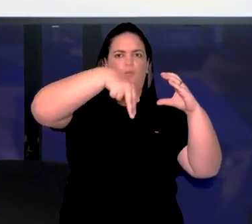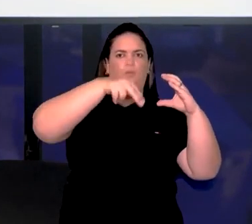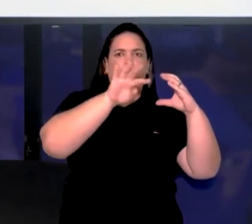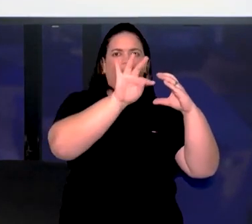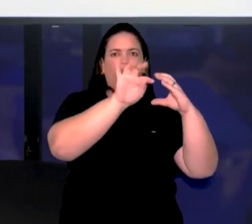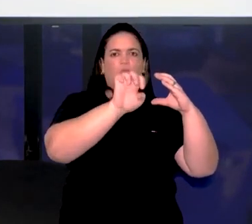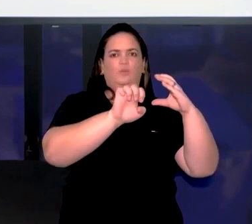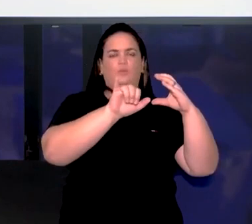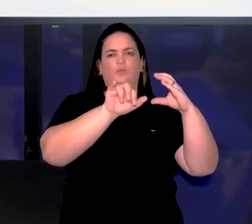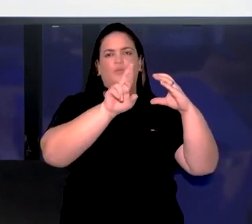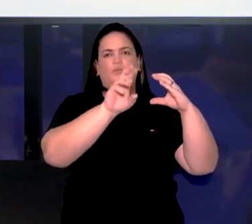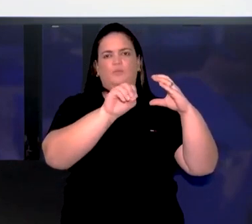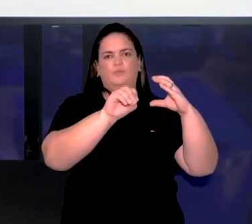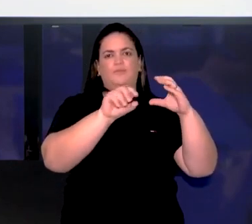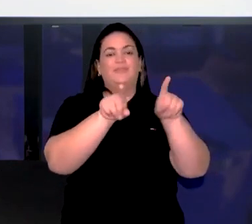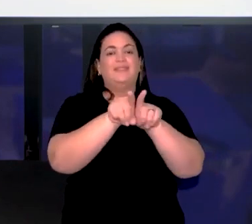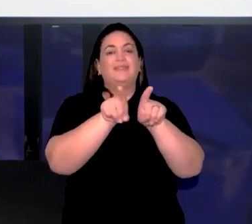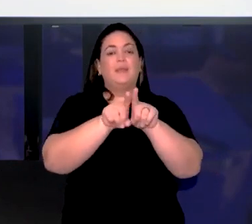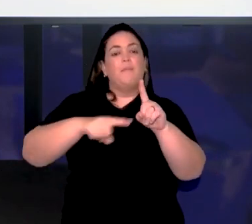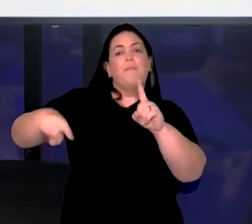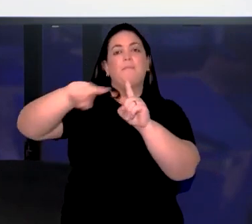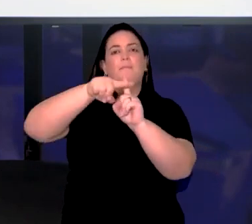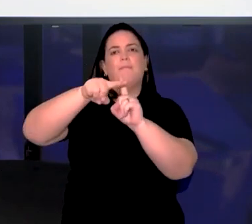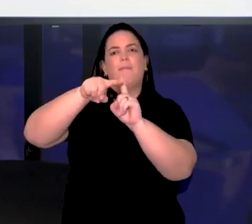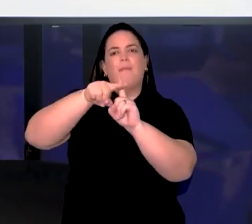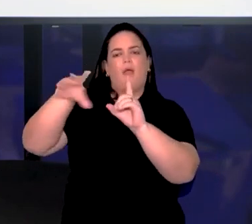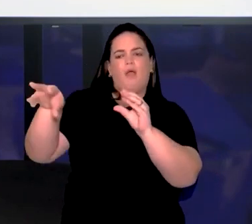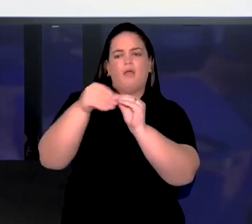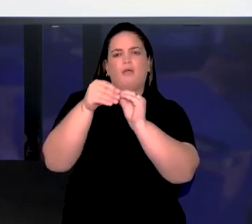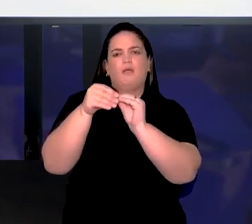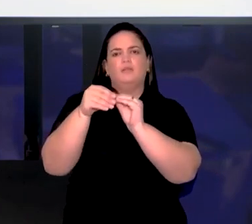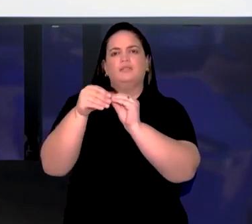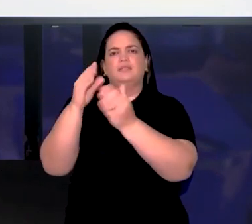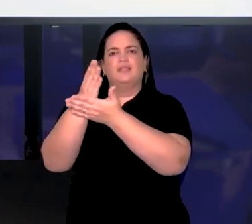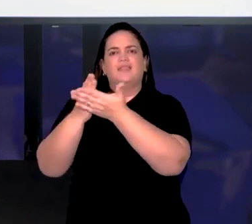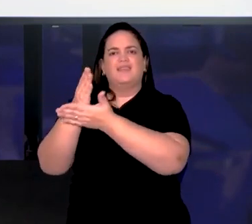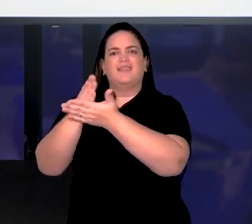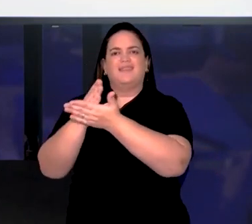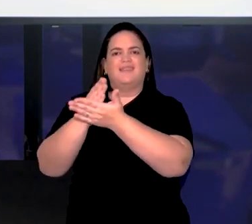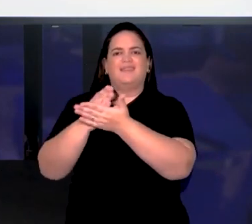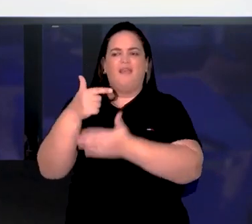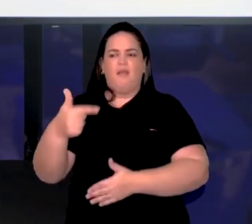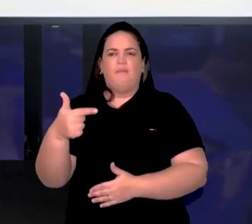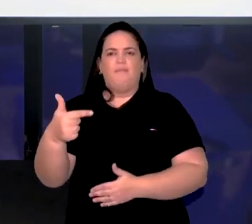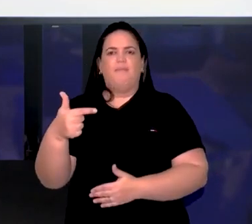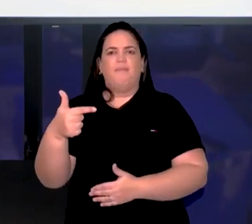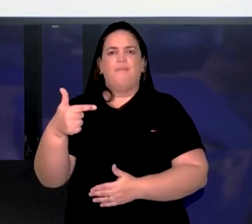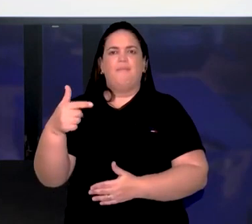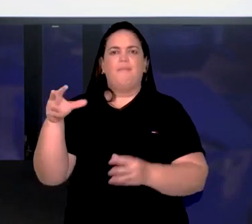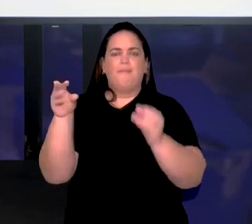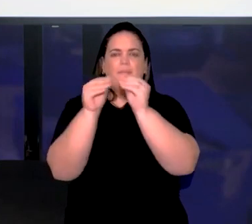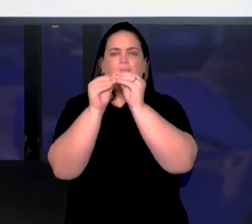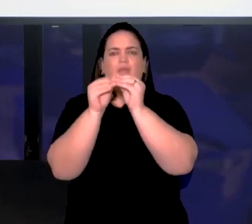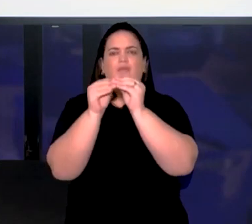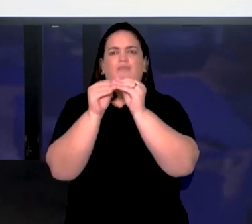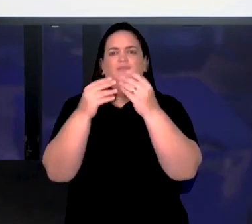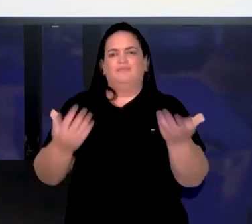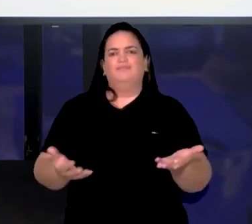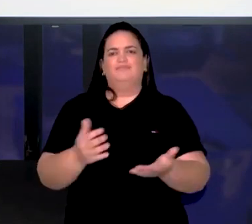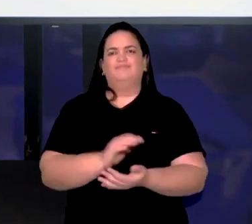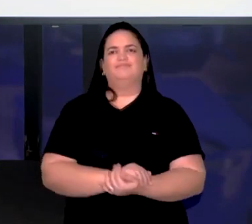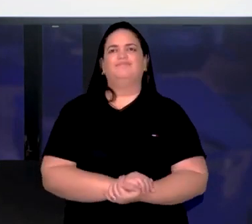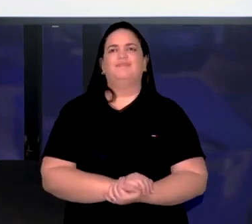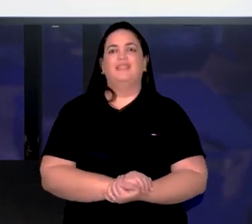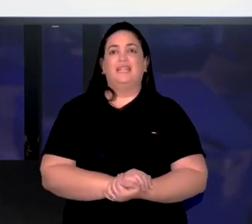mais meio. Então, aqui, entre menos 1 e menos 2,